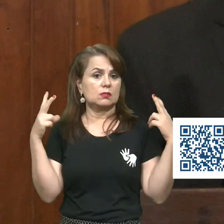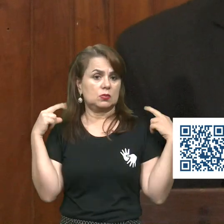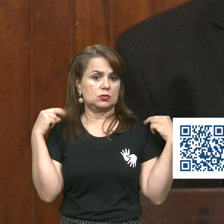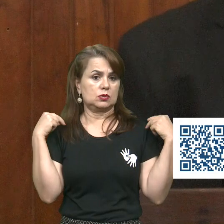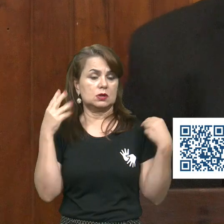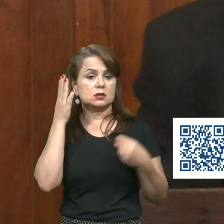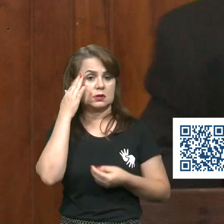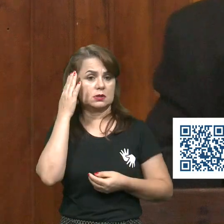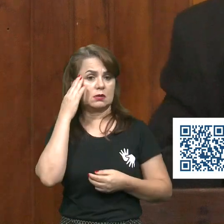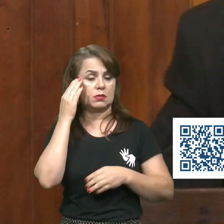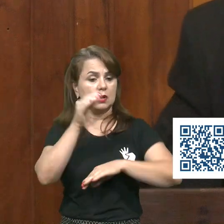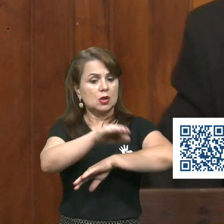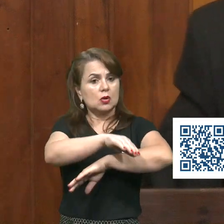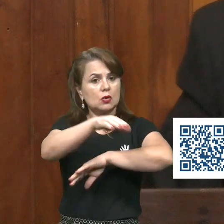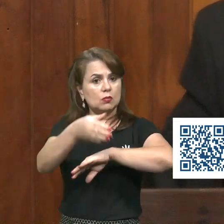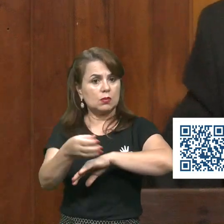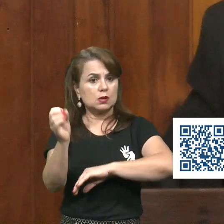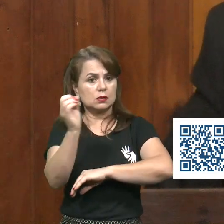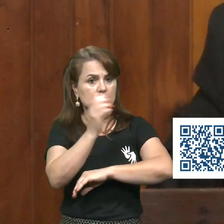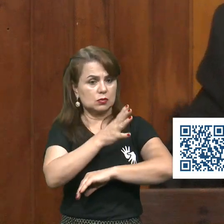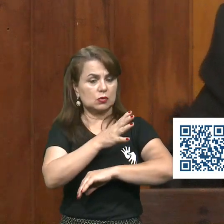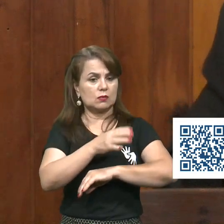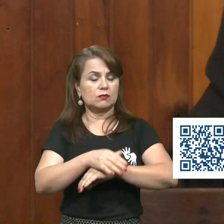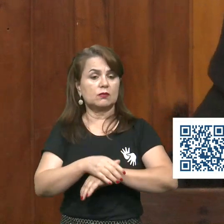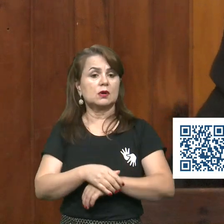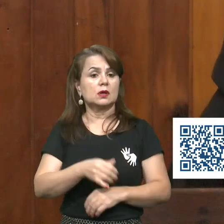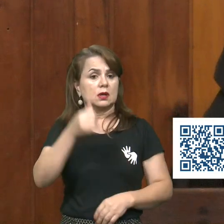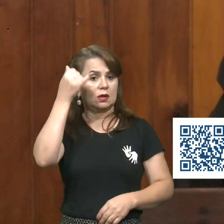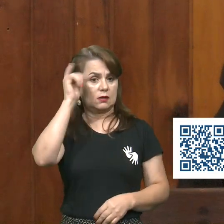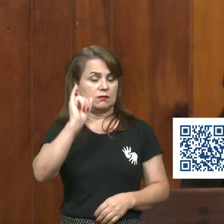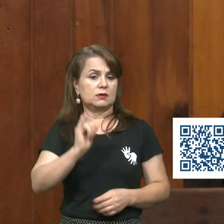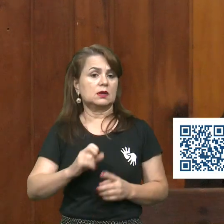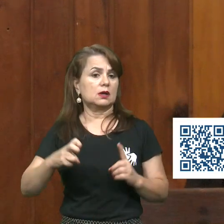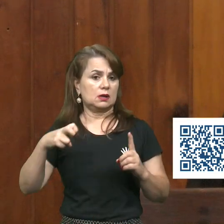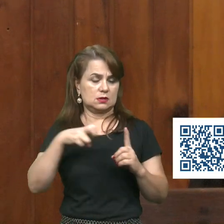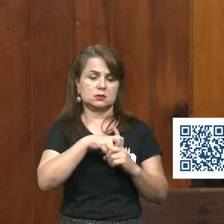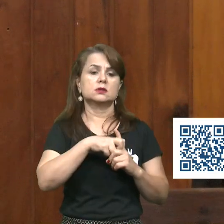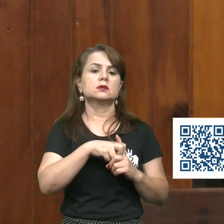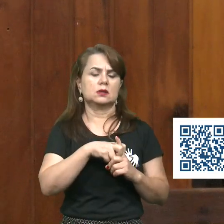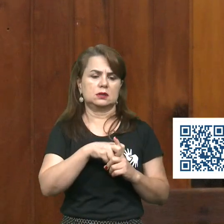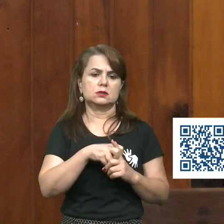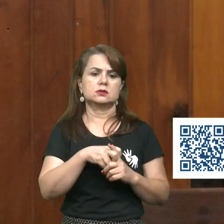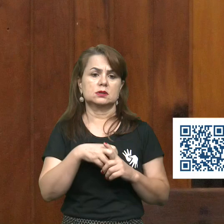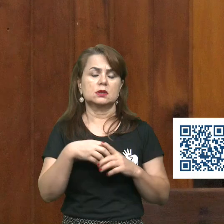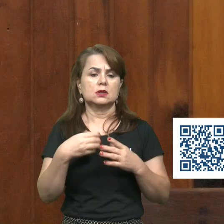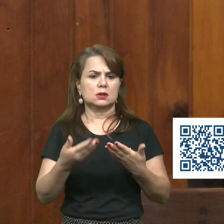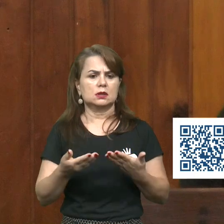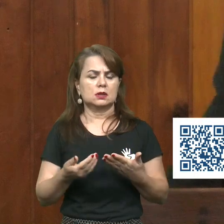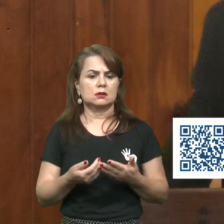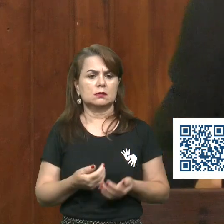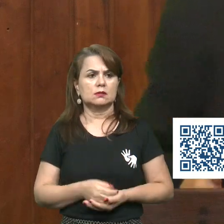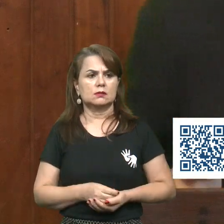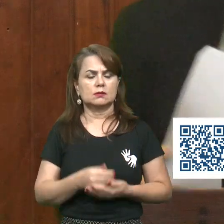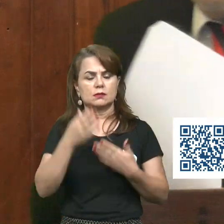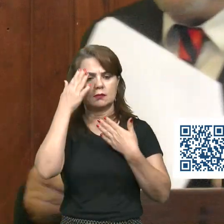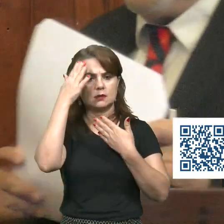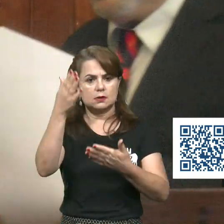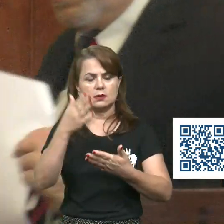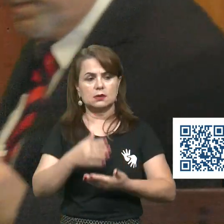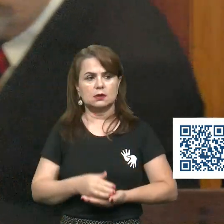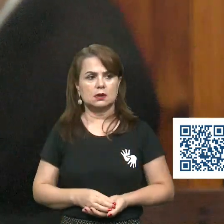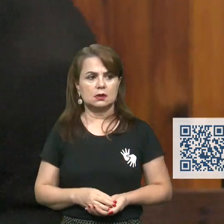conhecimento dessa lombada e evite também novos transtornos para o trânsito da nossa avenida. Obrigado.